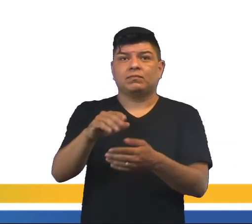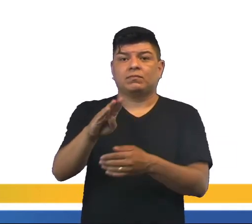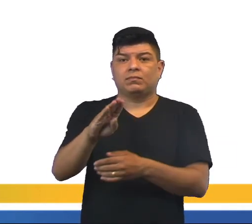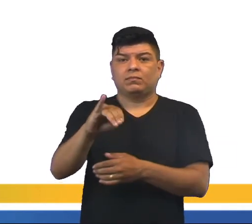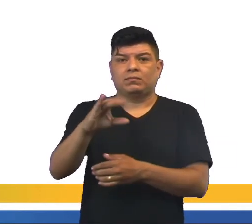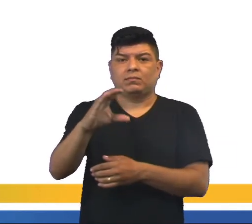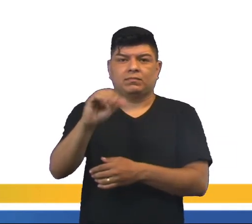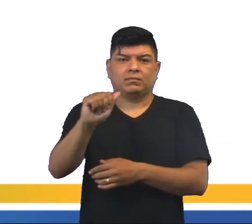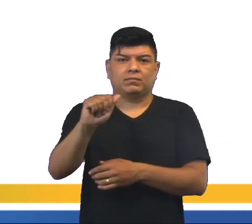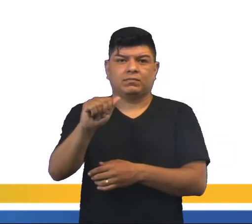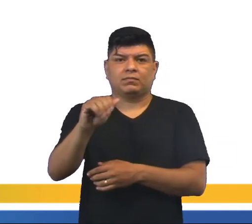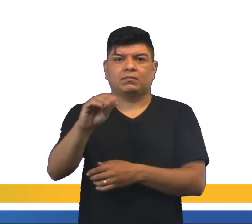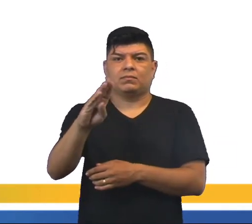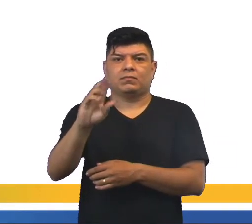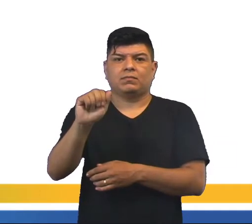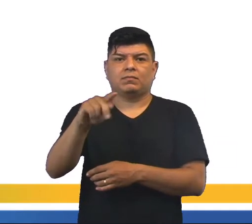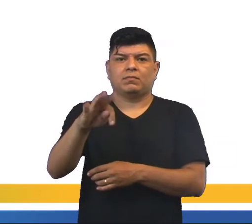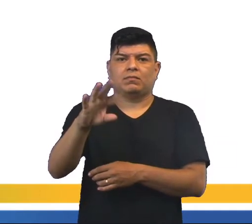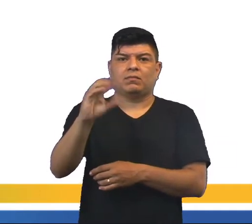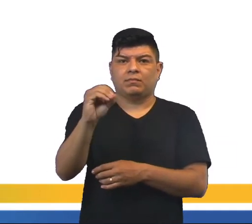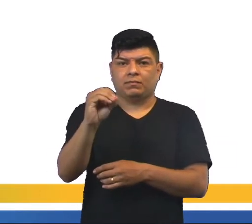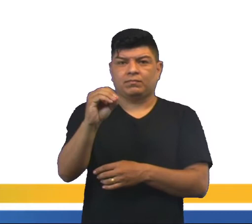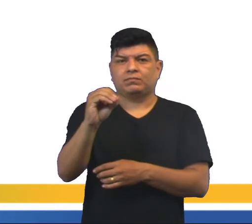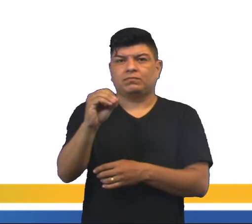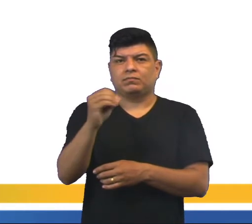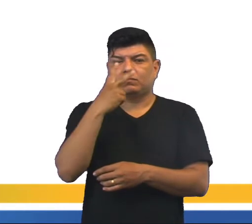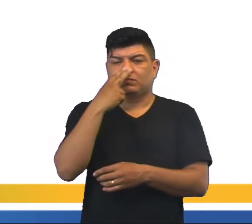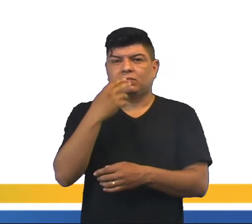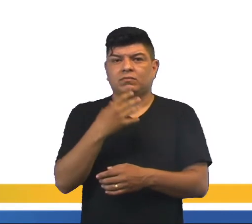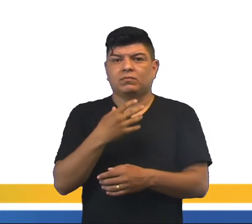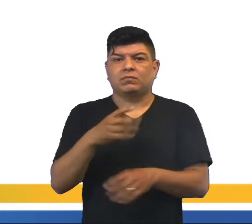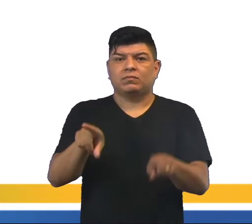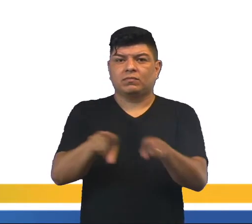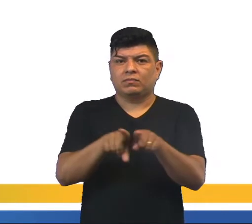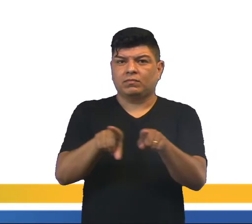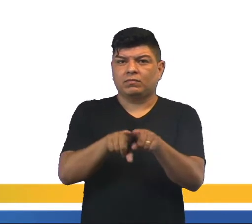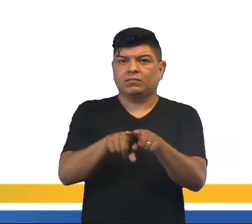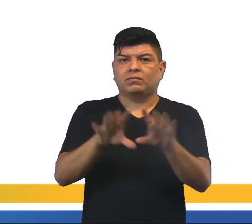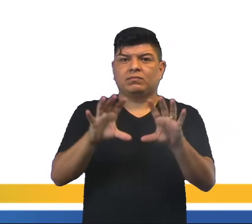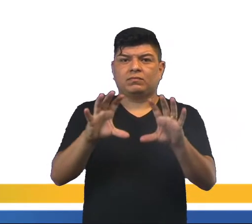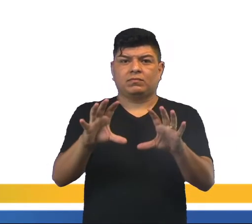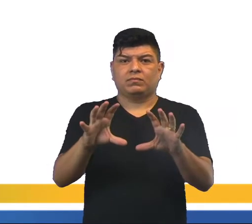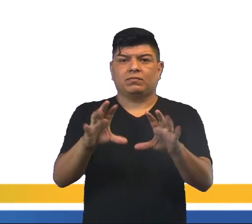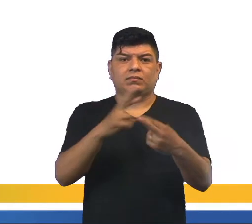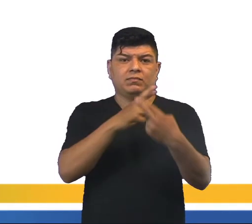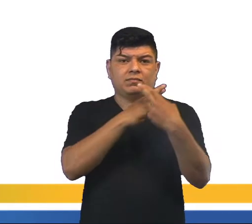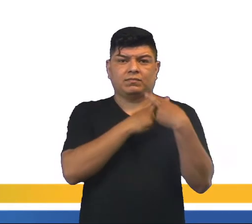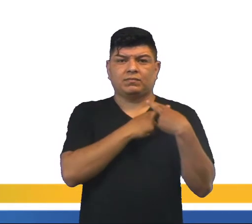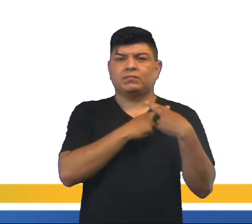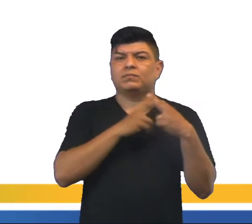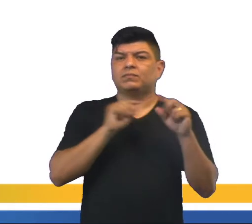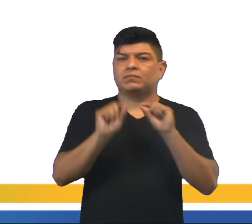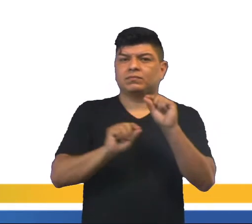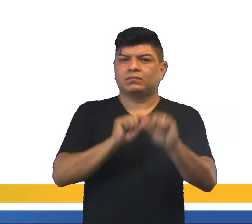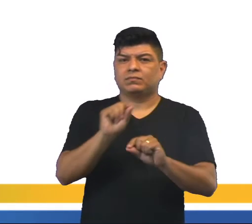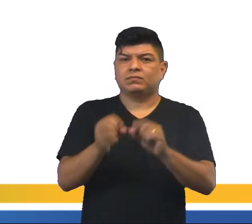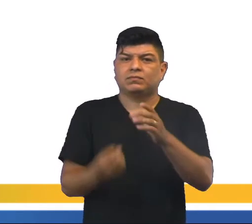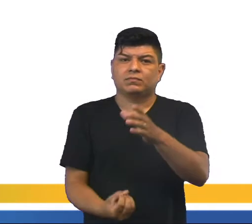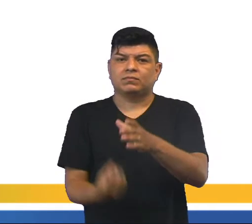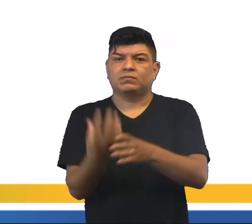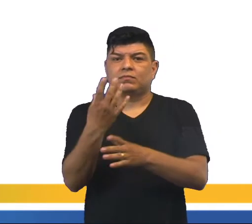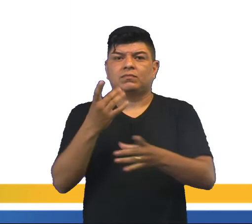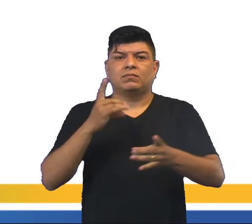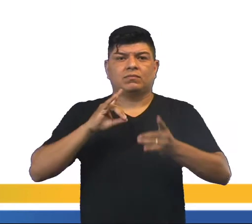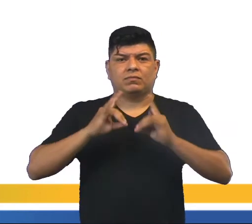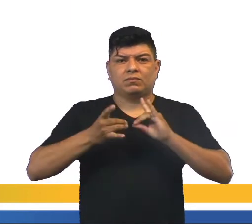neutraliza a acidez do quimo. A porção endócrina no pâncreas é responsável pela produção dos